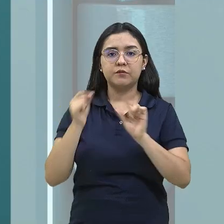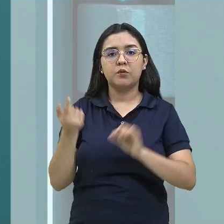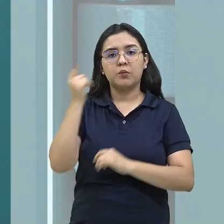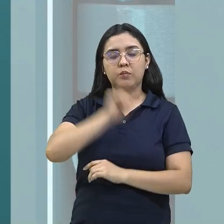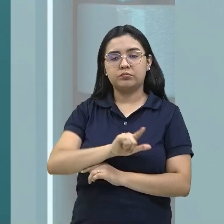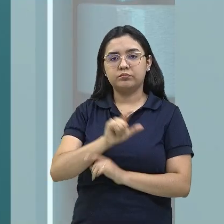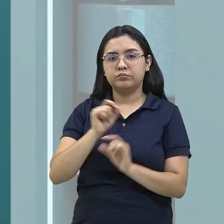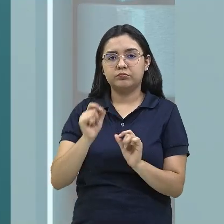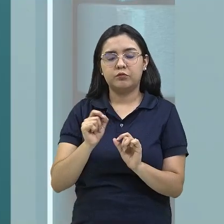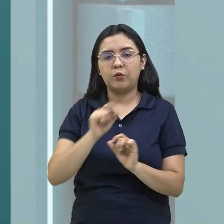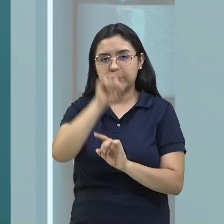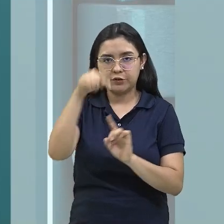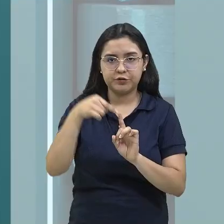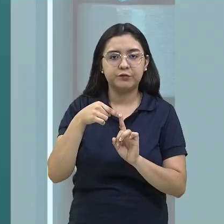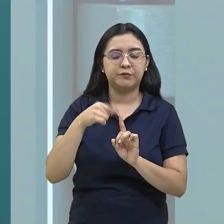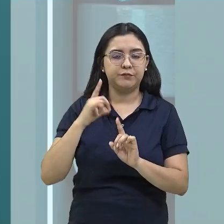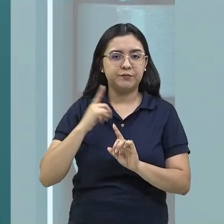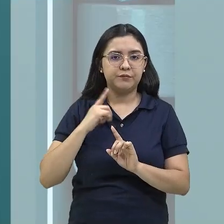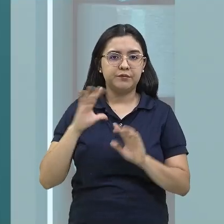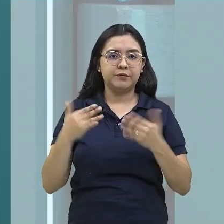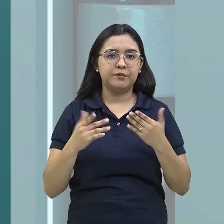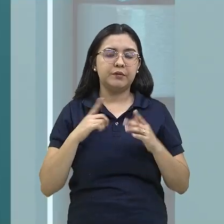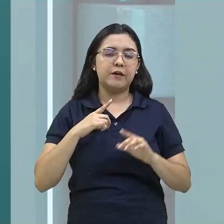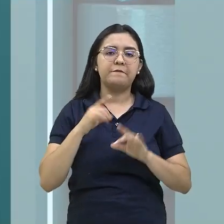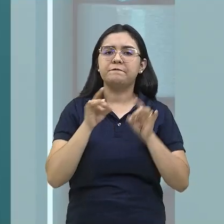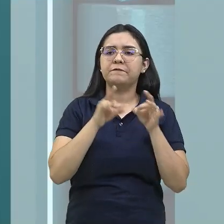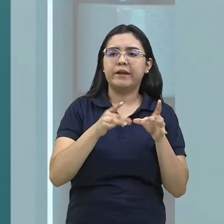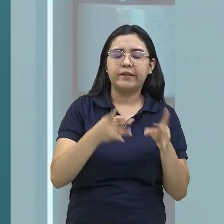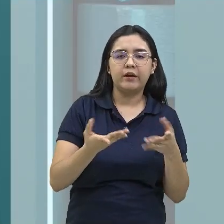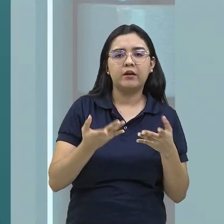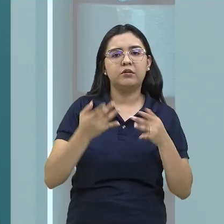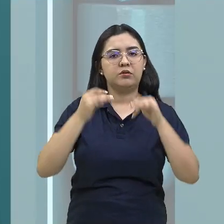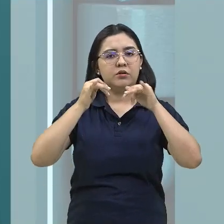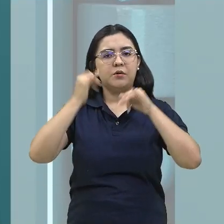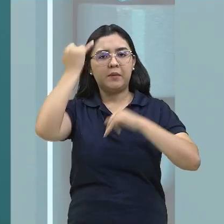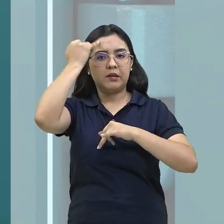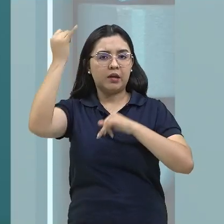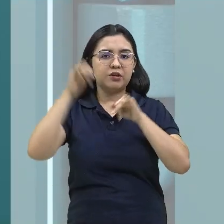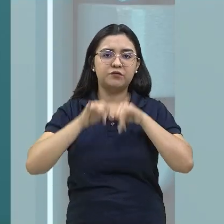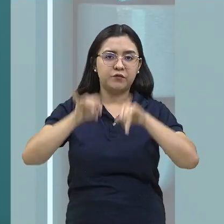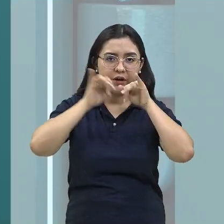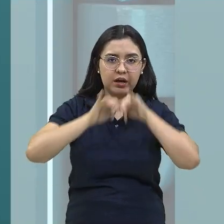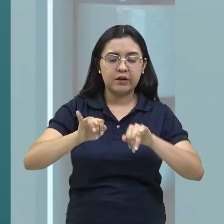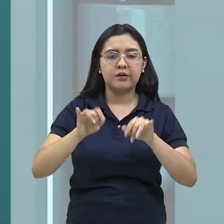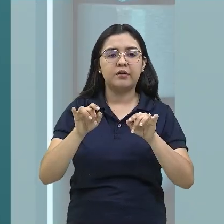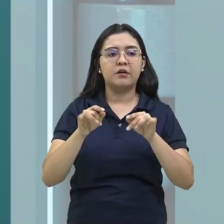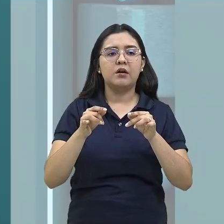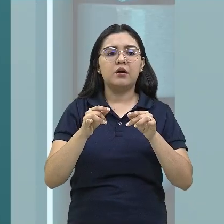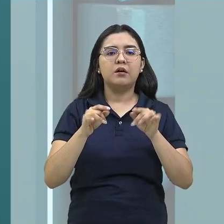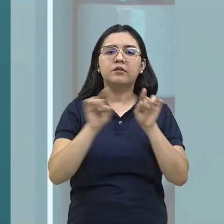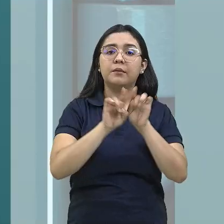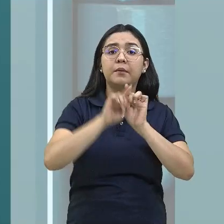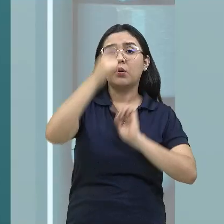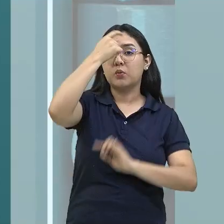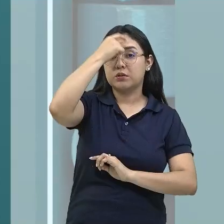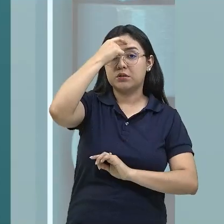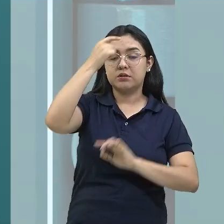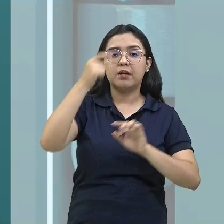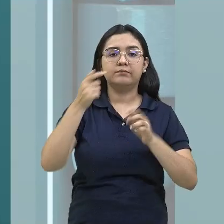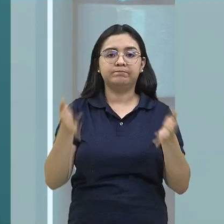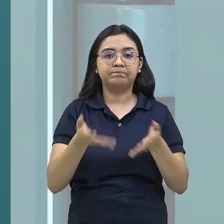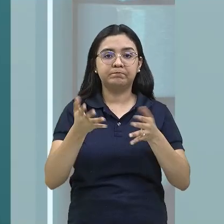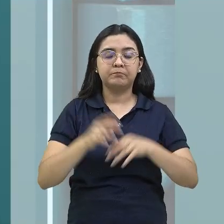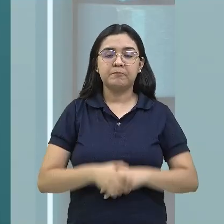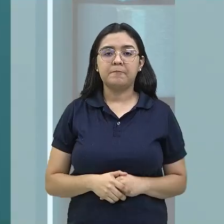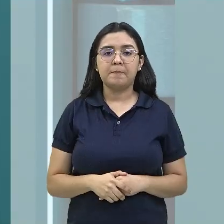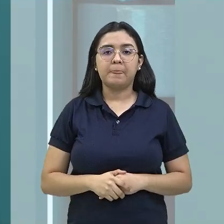alcançar determinado objetivo. Vender um produto, divulgar uma ideia, conscientizar sobre determinadas ações.